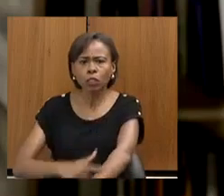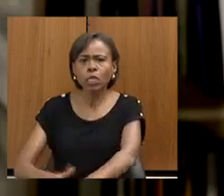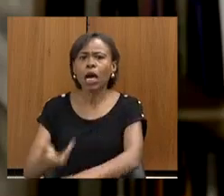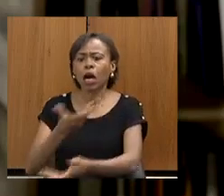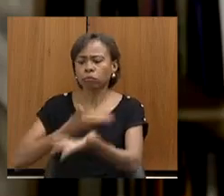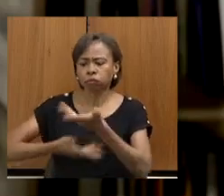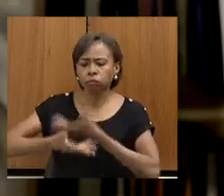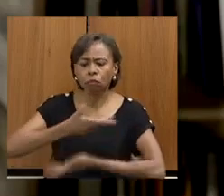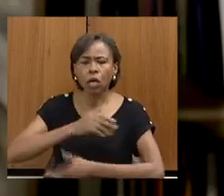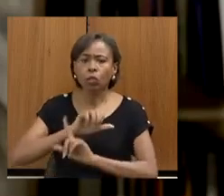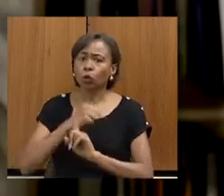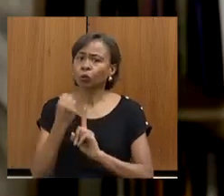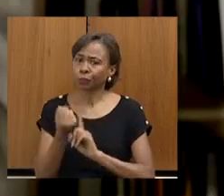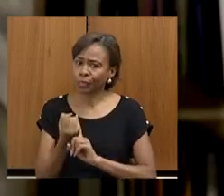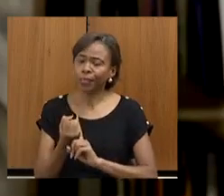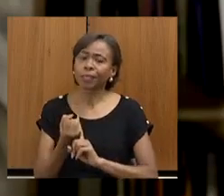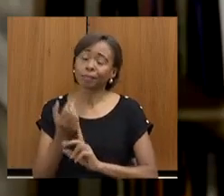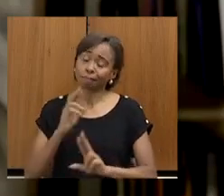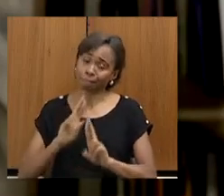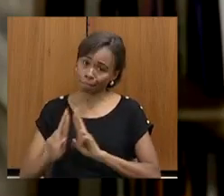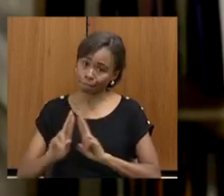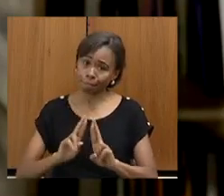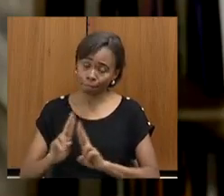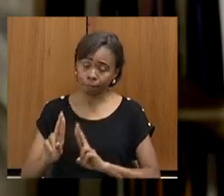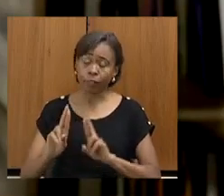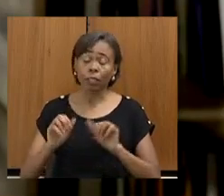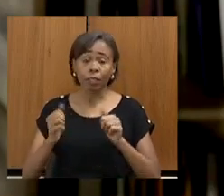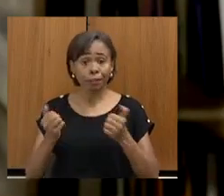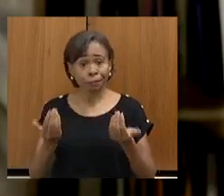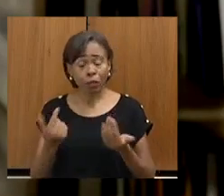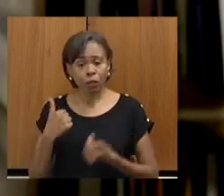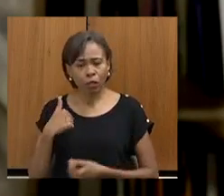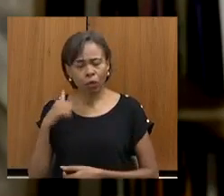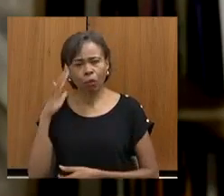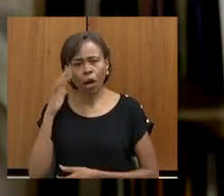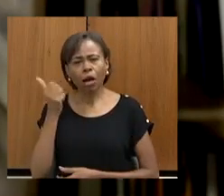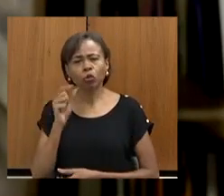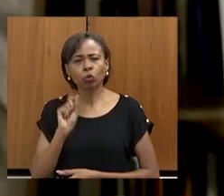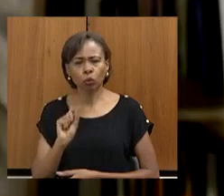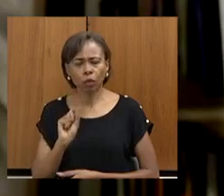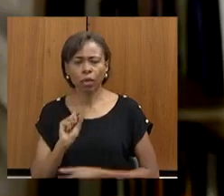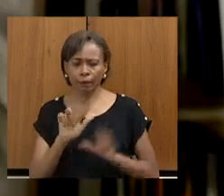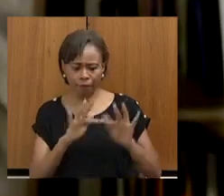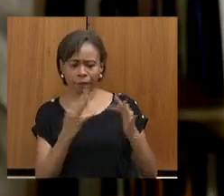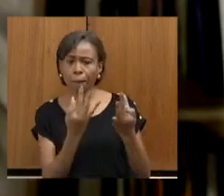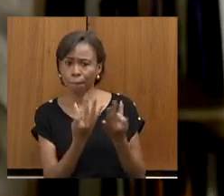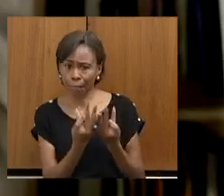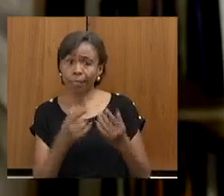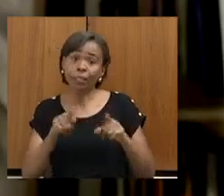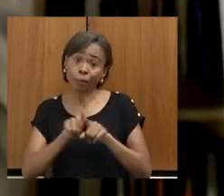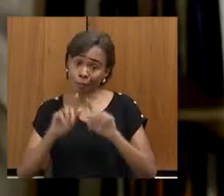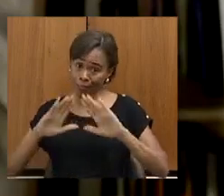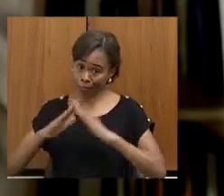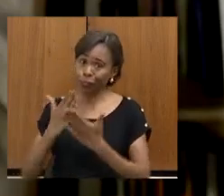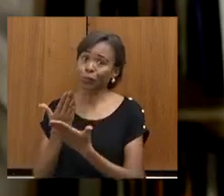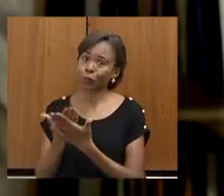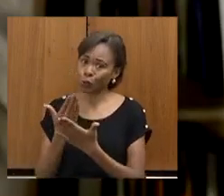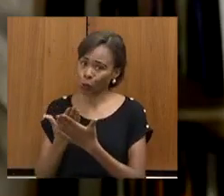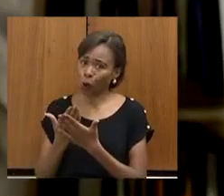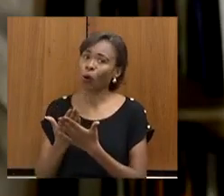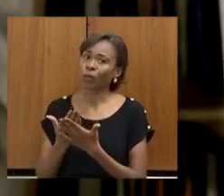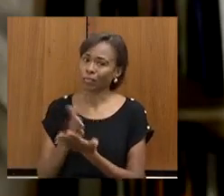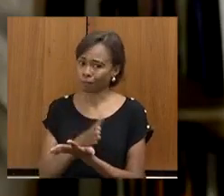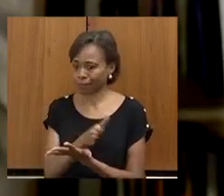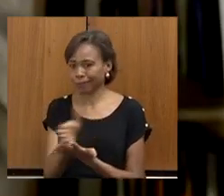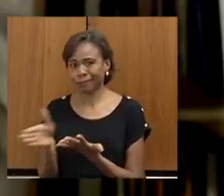socializada. Então, a meu ver, não só a família, mas a escola, com sua extensão,